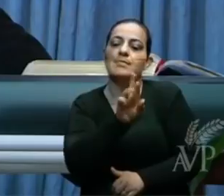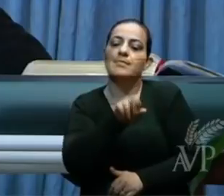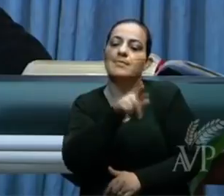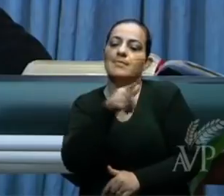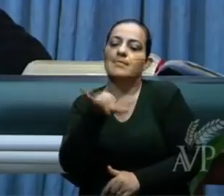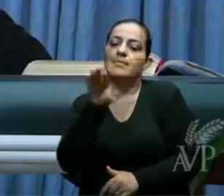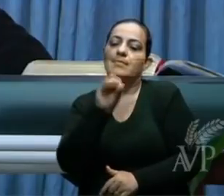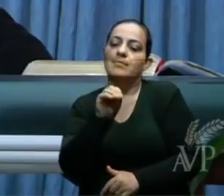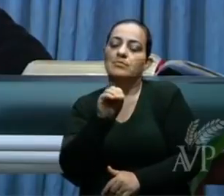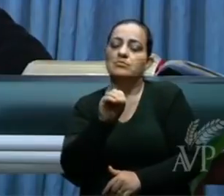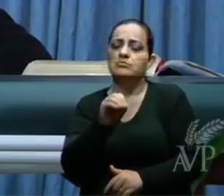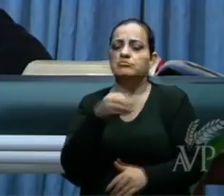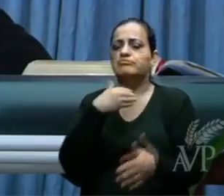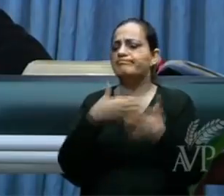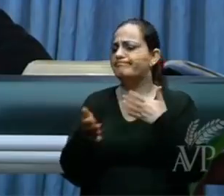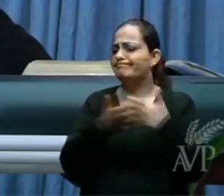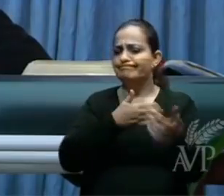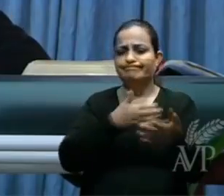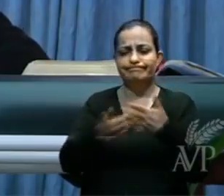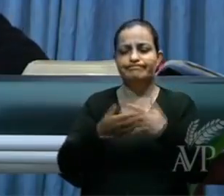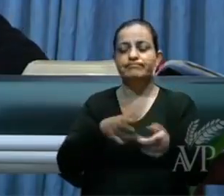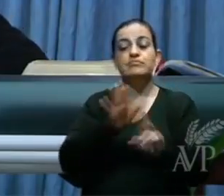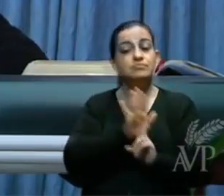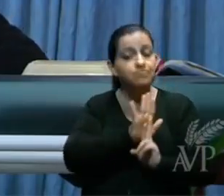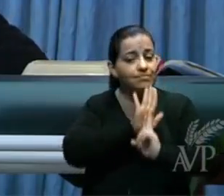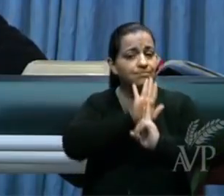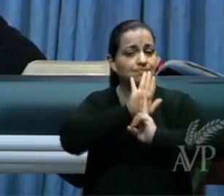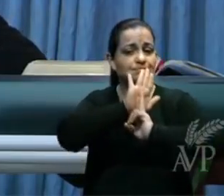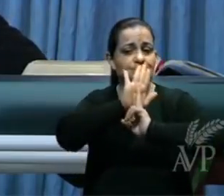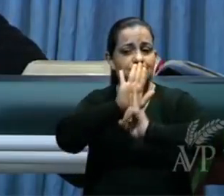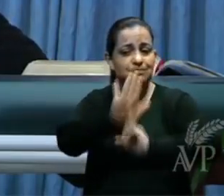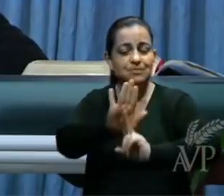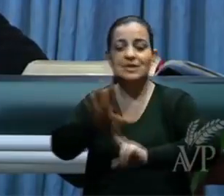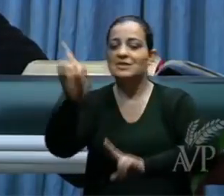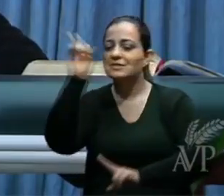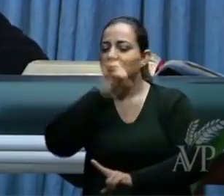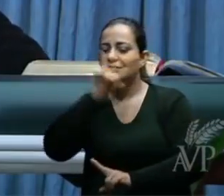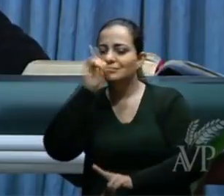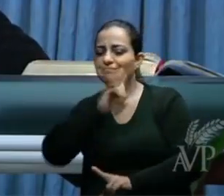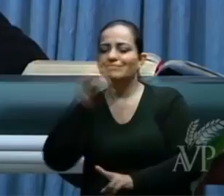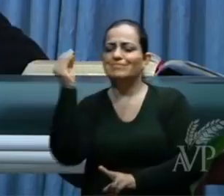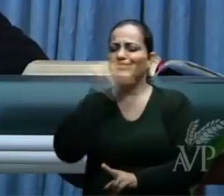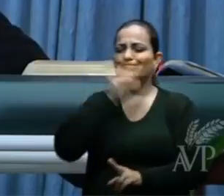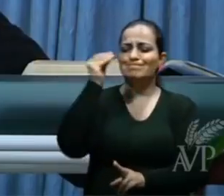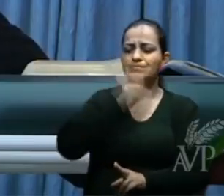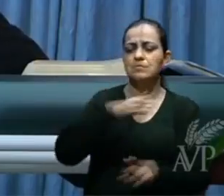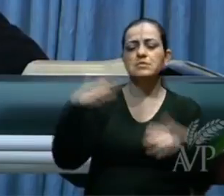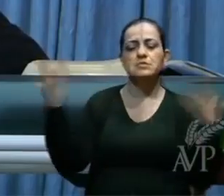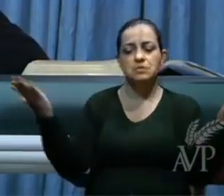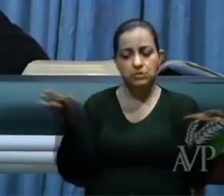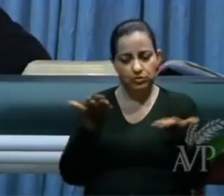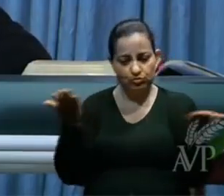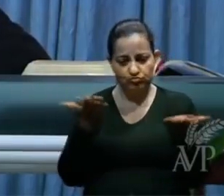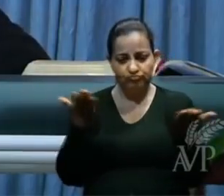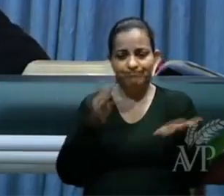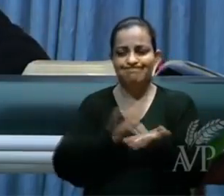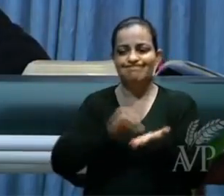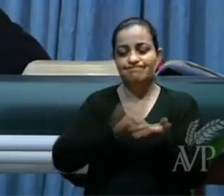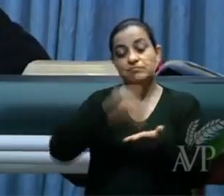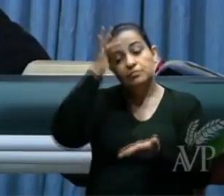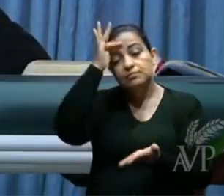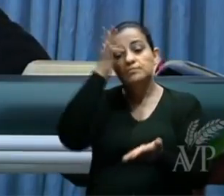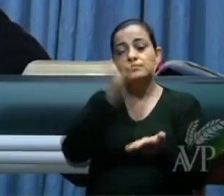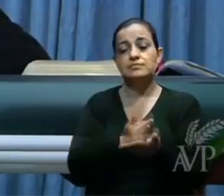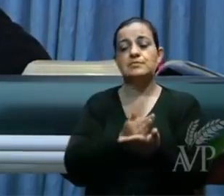no inter é alemão se isso representa nossas falhas fraqueza incredulidades mas uma coisa